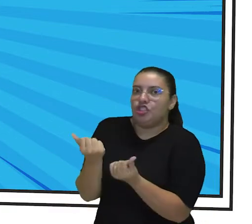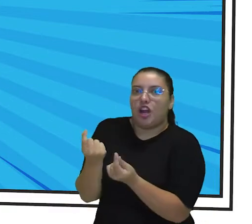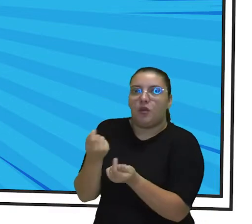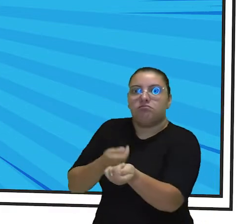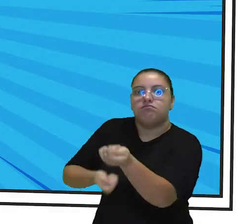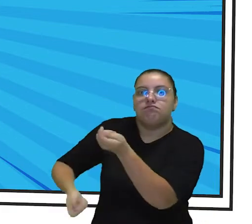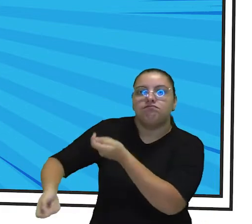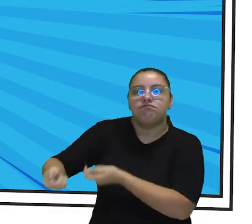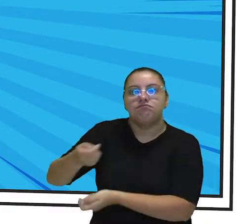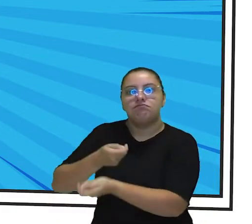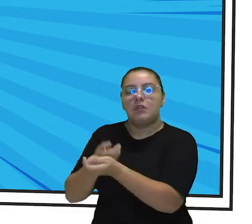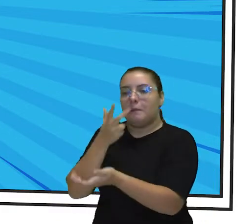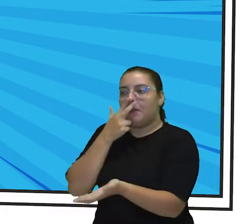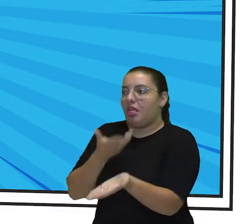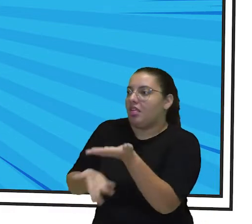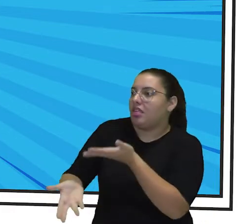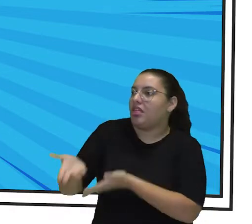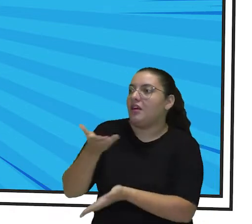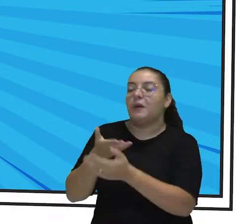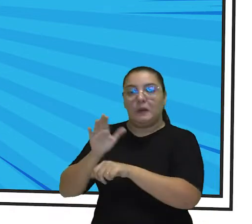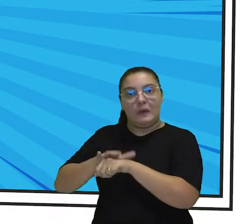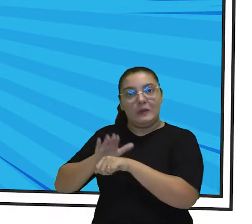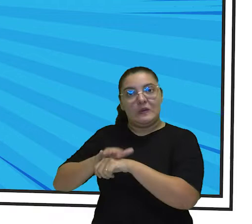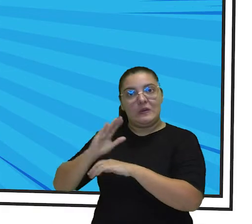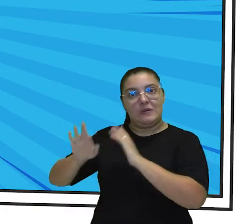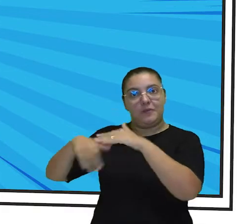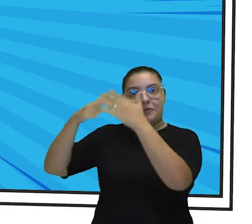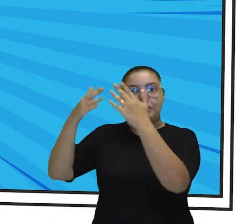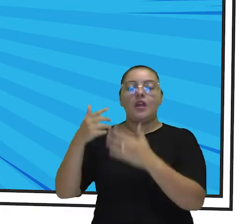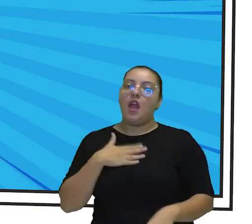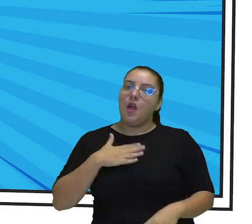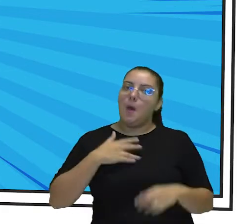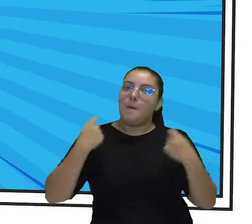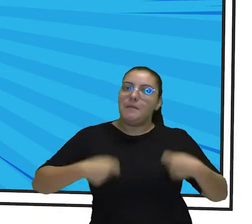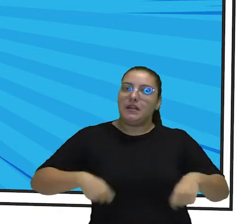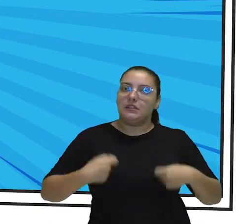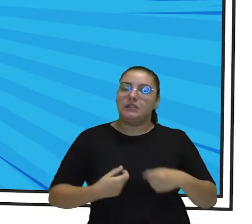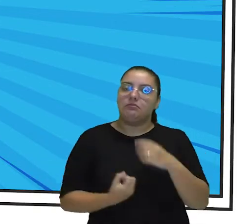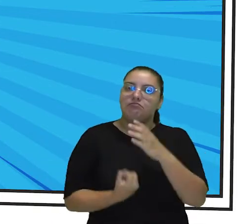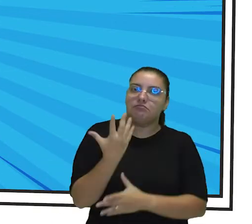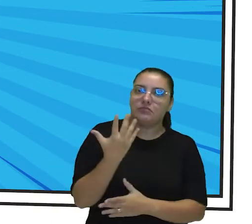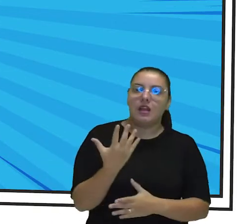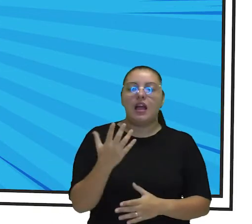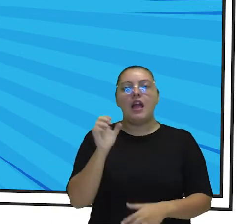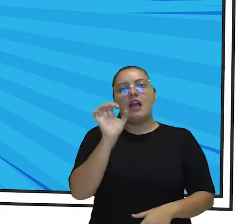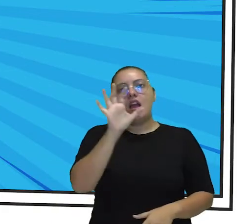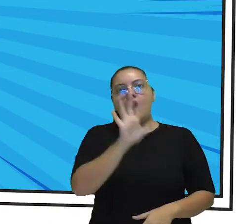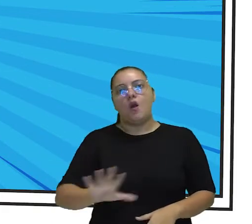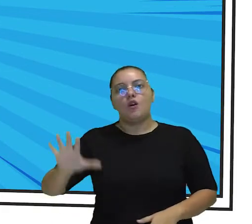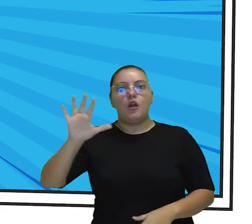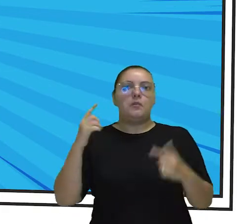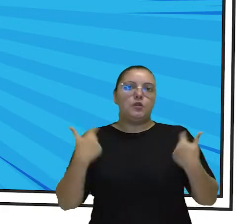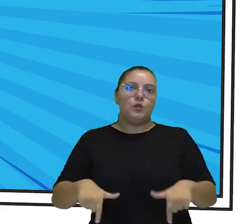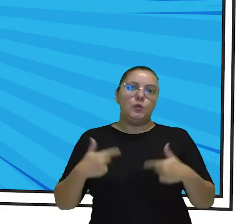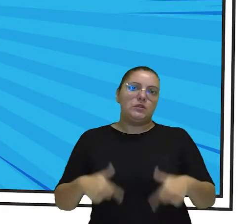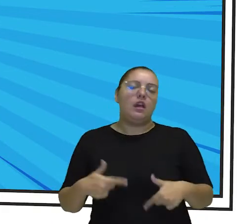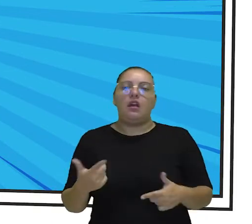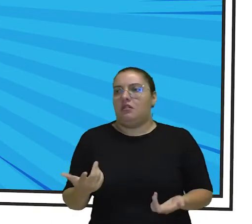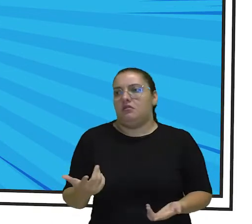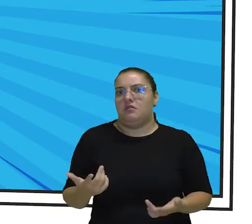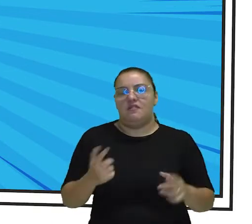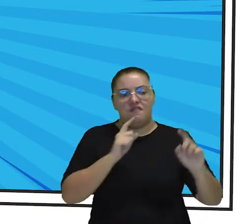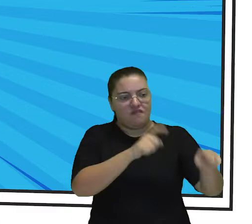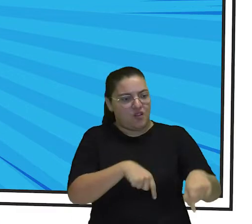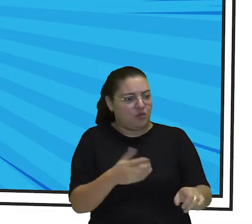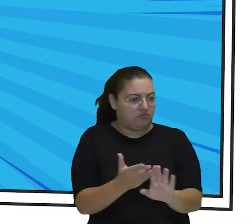começa a ser desenvolvido. Eu preciso de produção. É claro que a Europa feudal não tem essa produção, você concorda comigo?